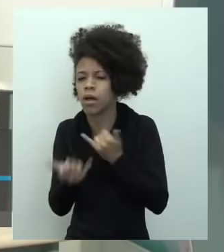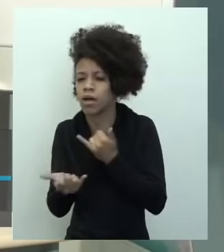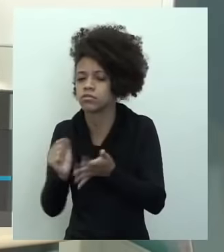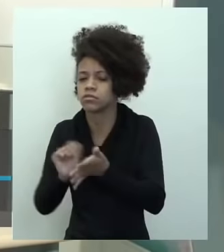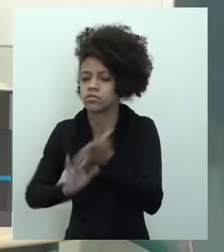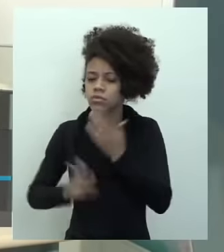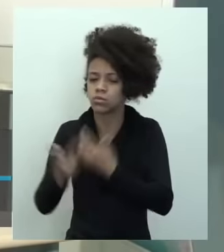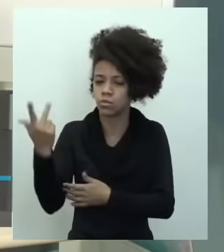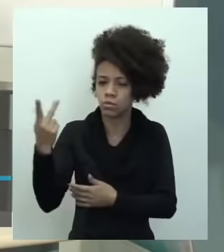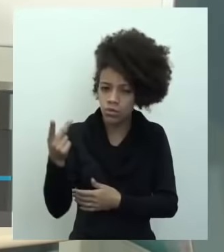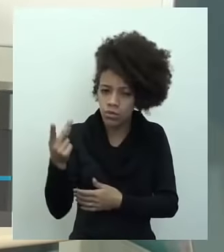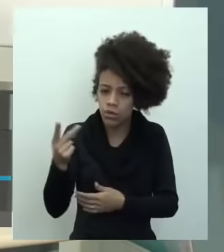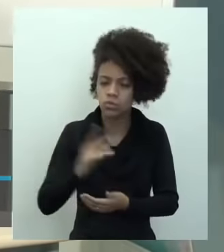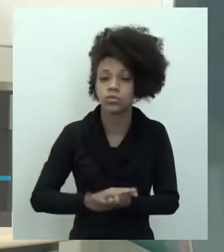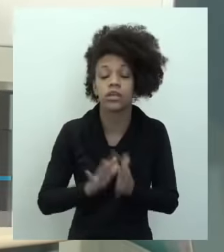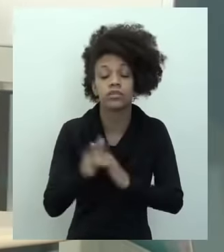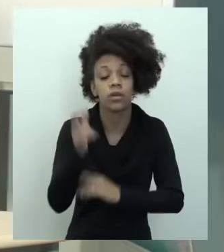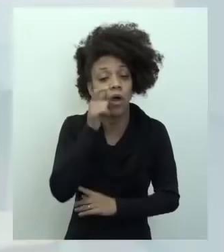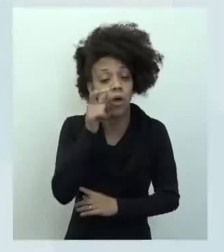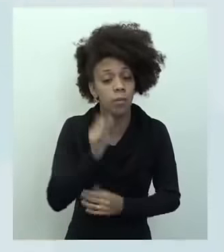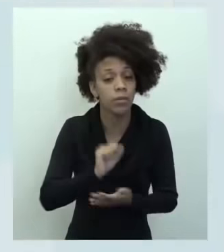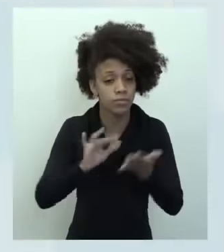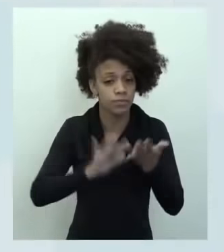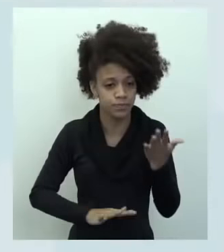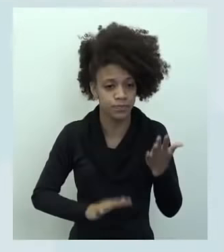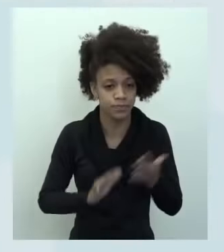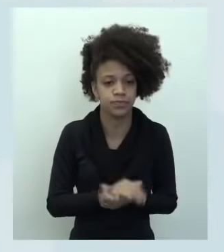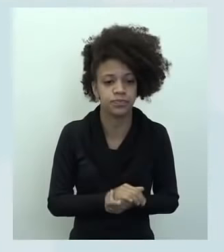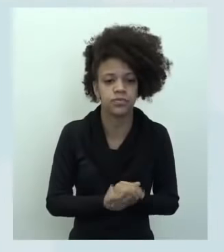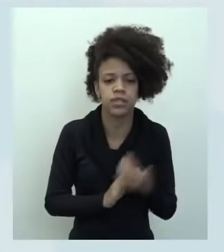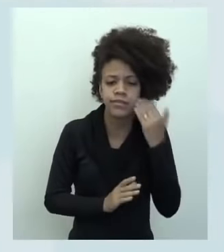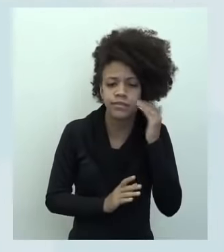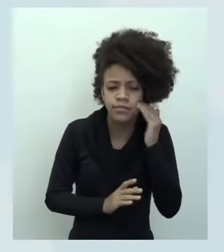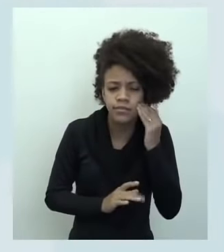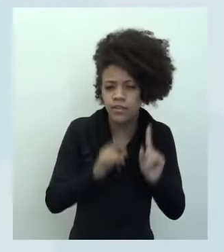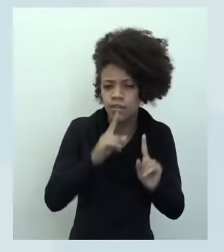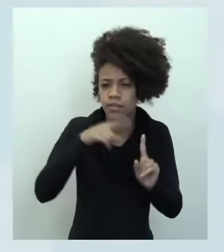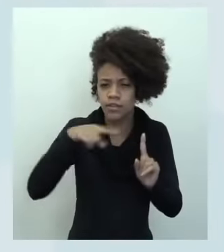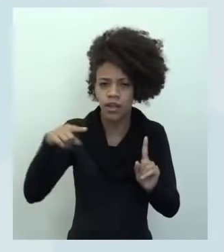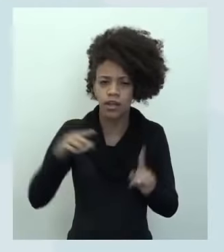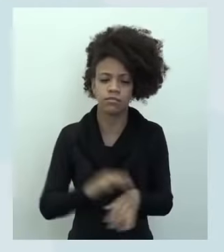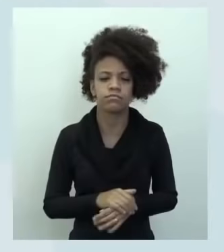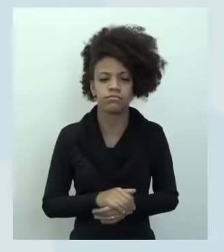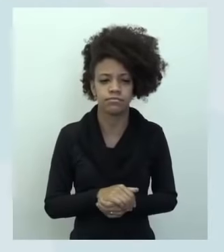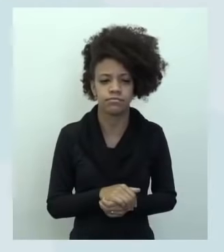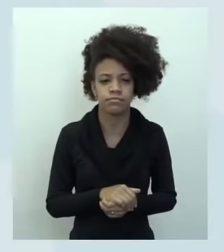Então acompanhe esse exercício aí na tela, compreendendo a escala. Então olha só,